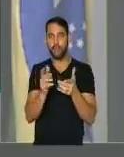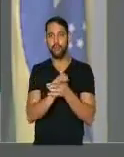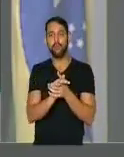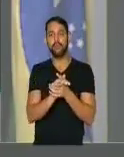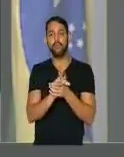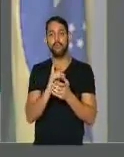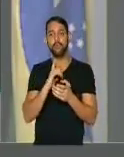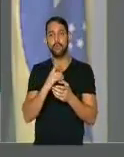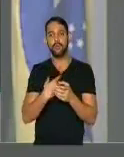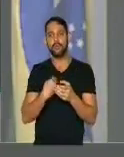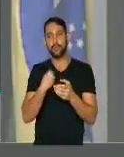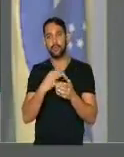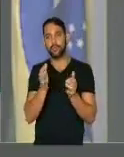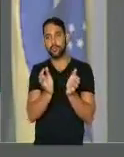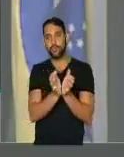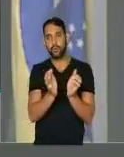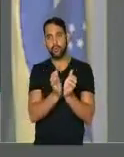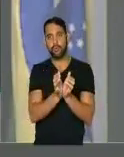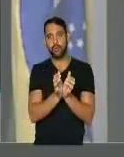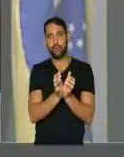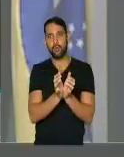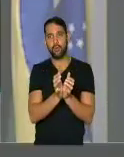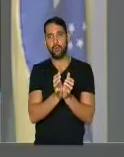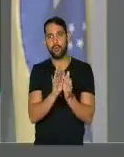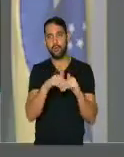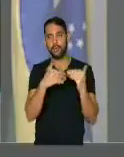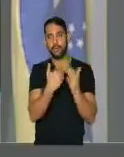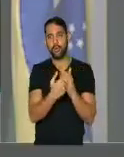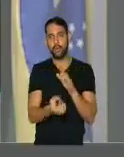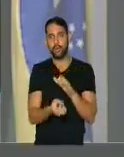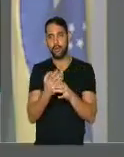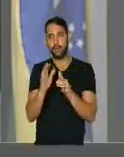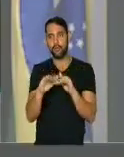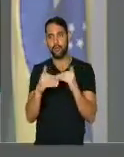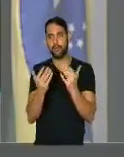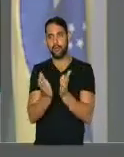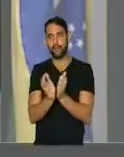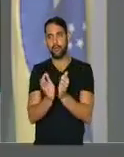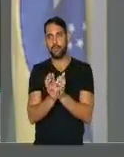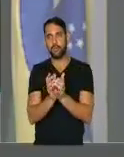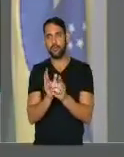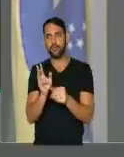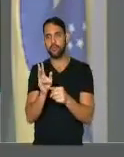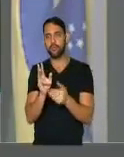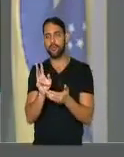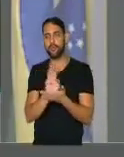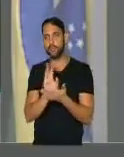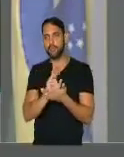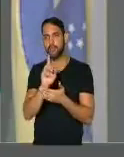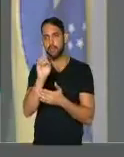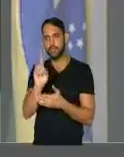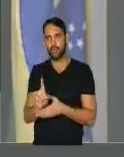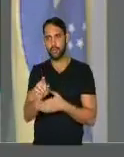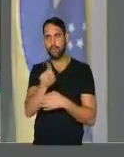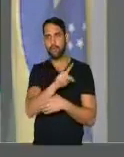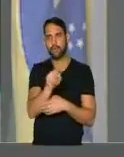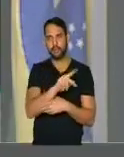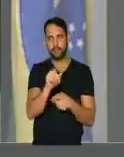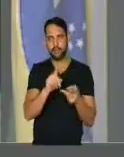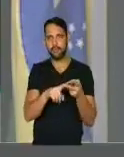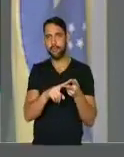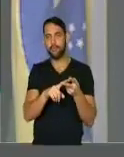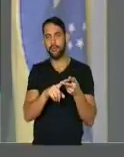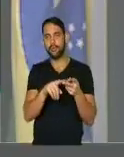Foi justamente um grupo, né, que uma escola criou, um grupo de WhatsApp entre diretores,